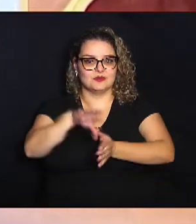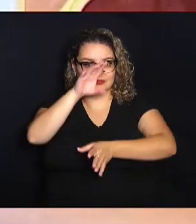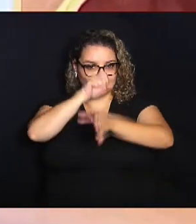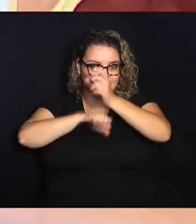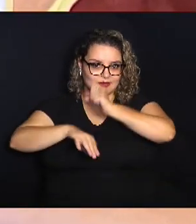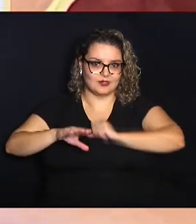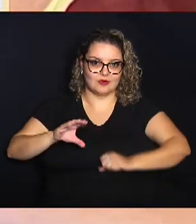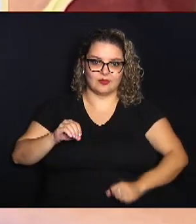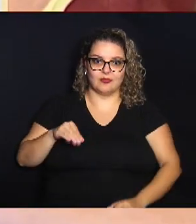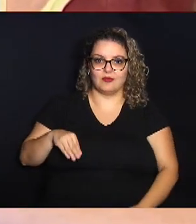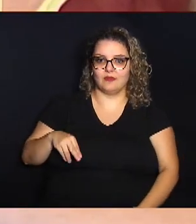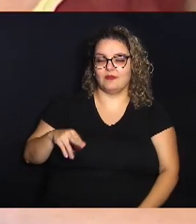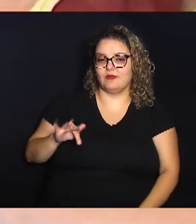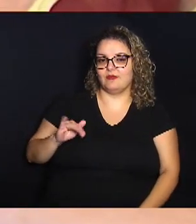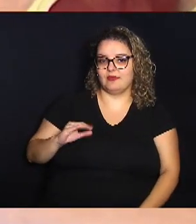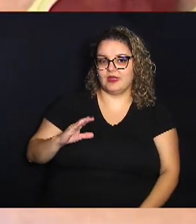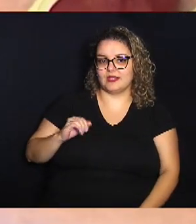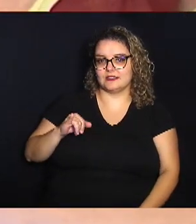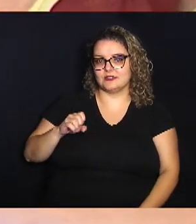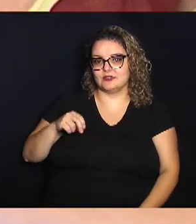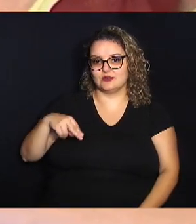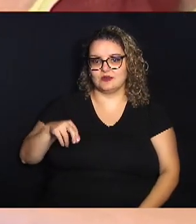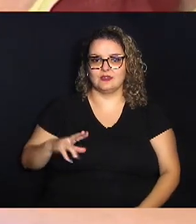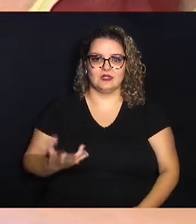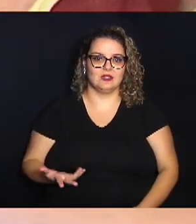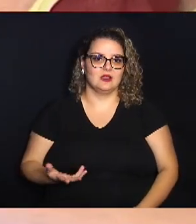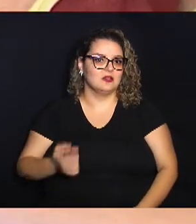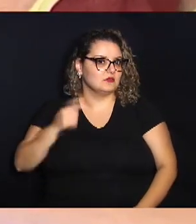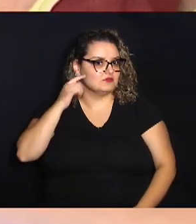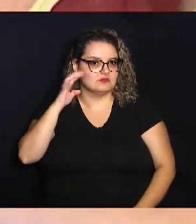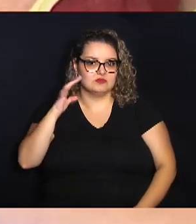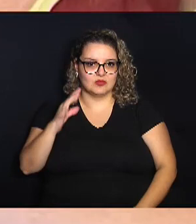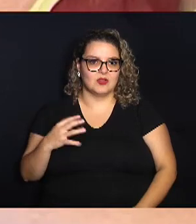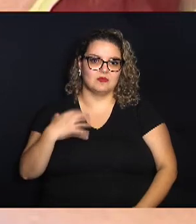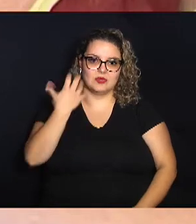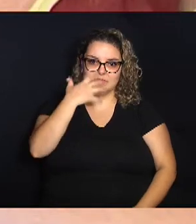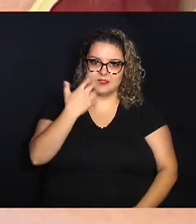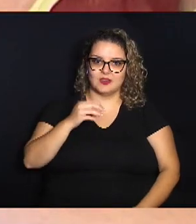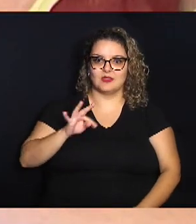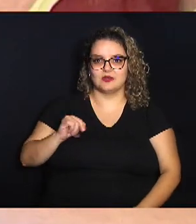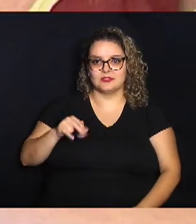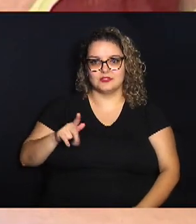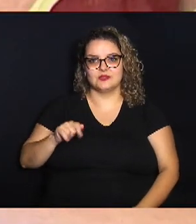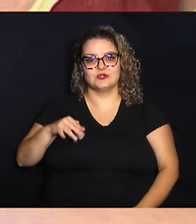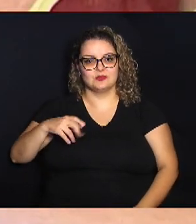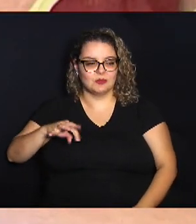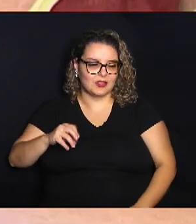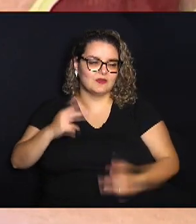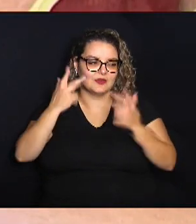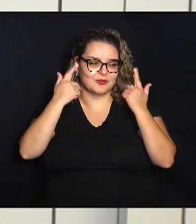confeccionar peças. Eu não imaginei que junto disso eu ia poder juntar minha paixão, que era o tingimento natural.